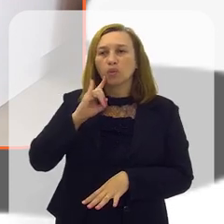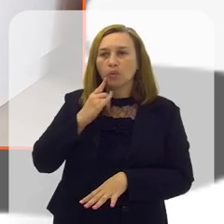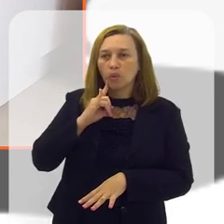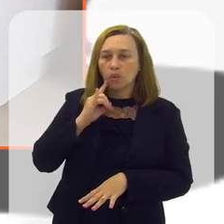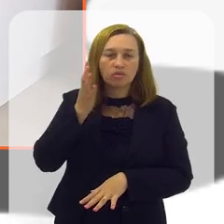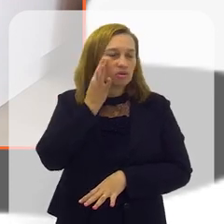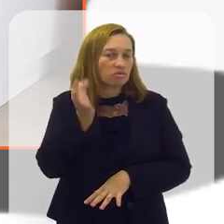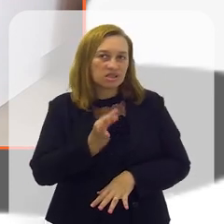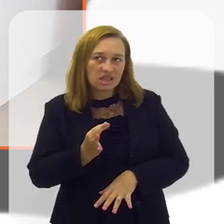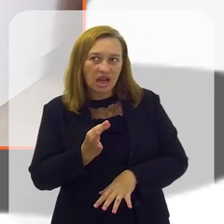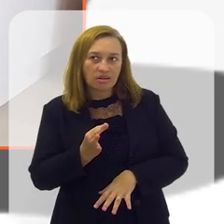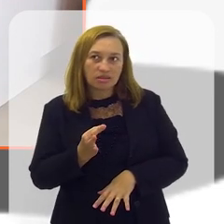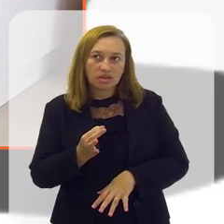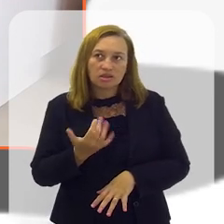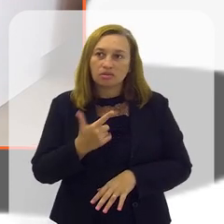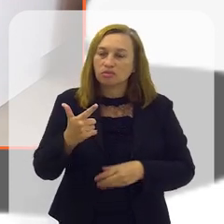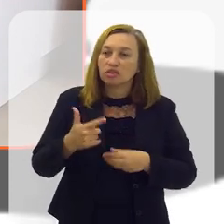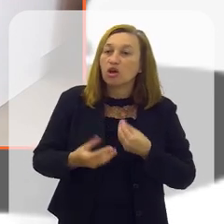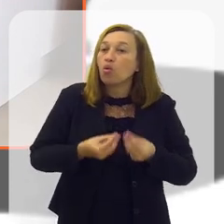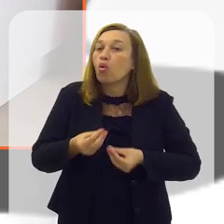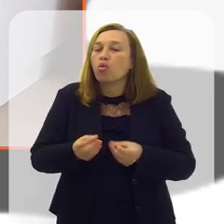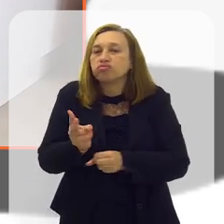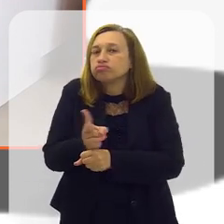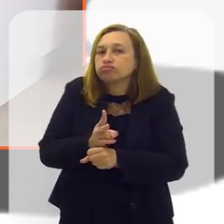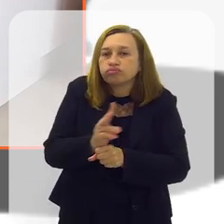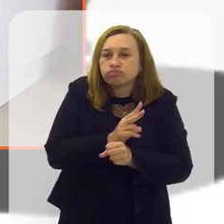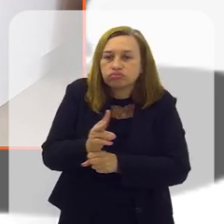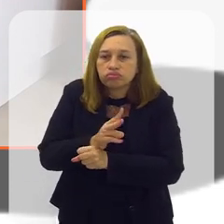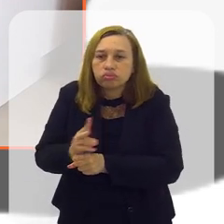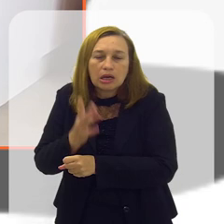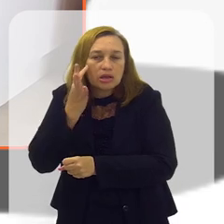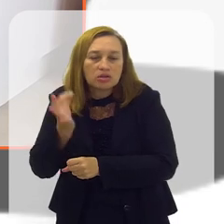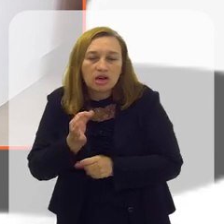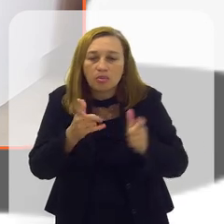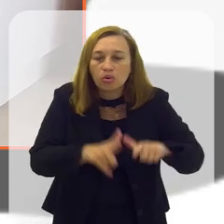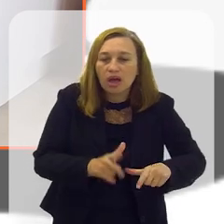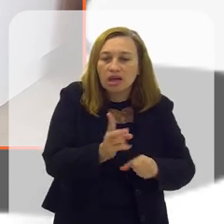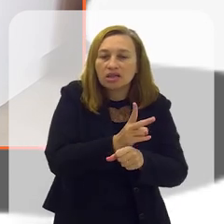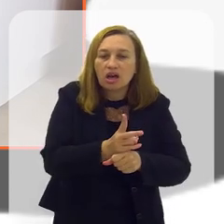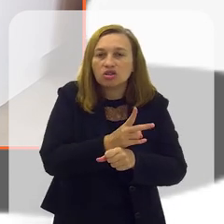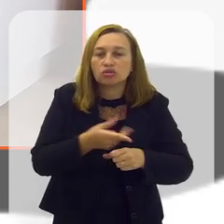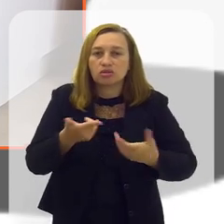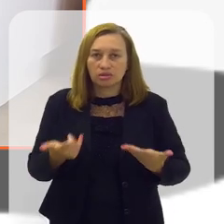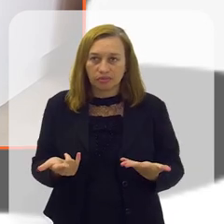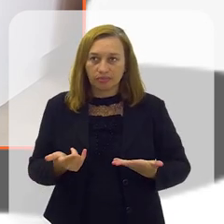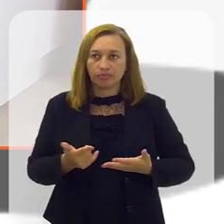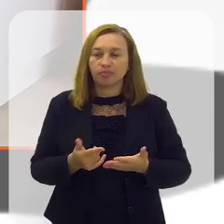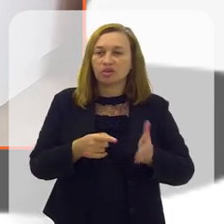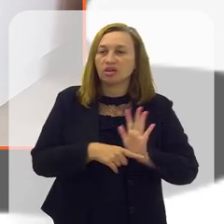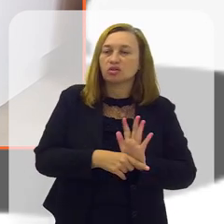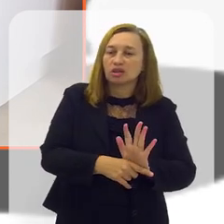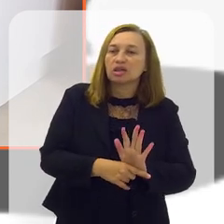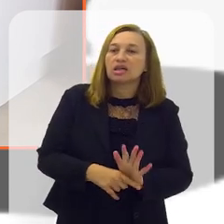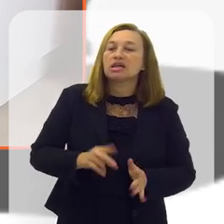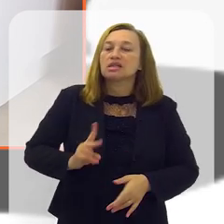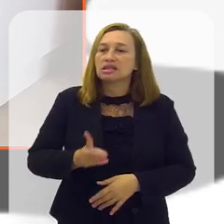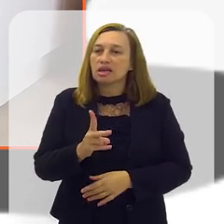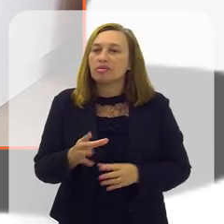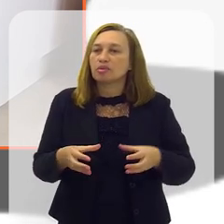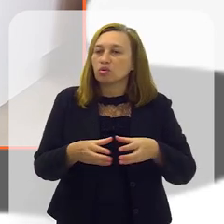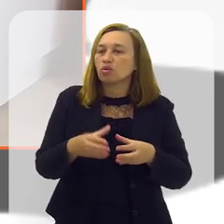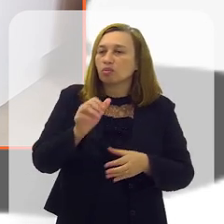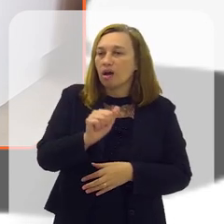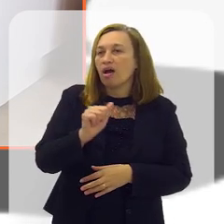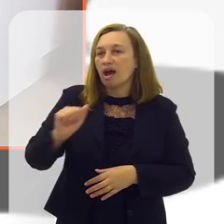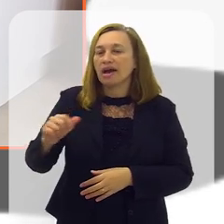ter alcoolismo, não sabem e não têm como procurar ajuda ou não sabem onde procurar ajuda. Então, Alcoólicos Anônimos